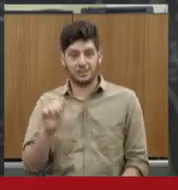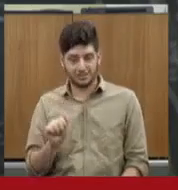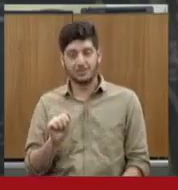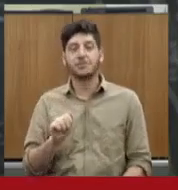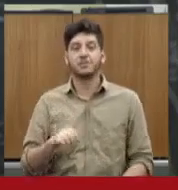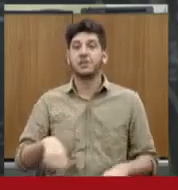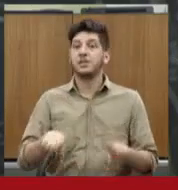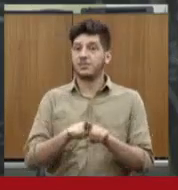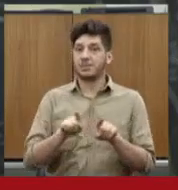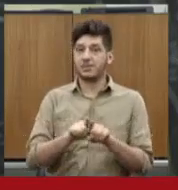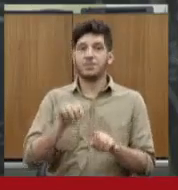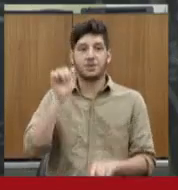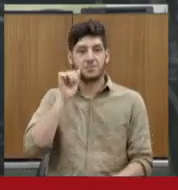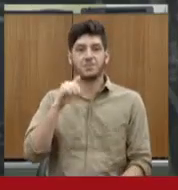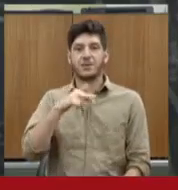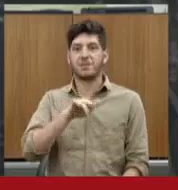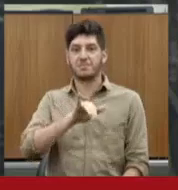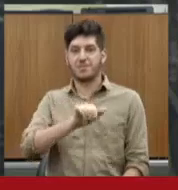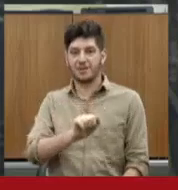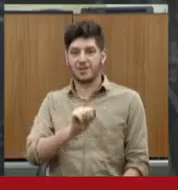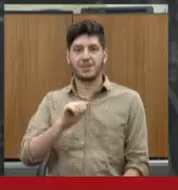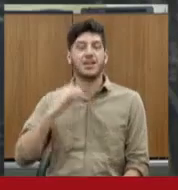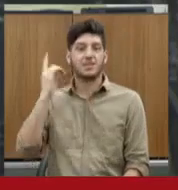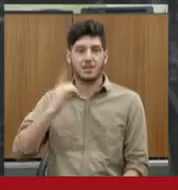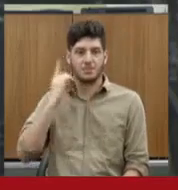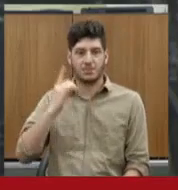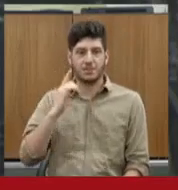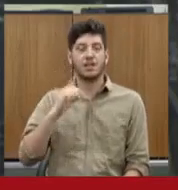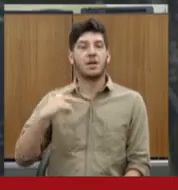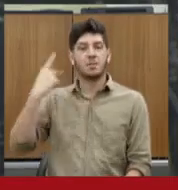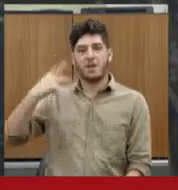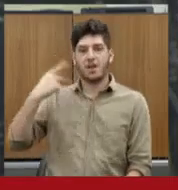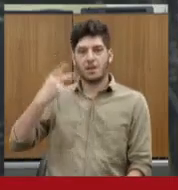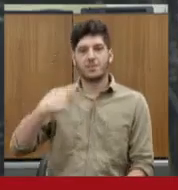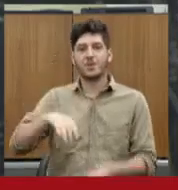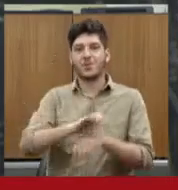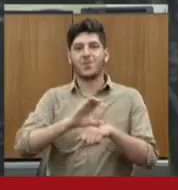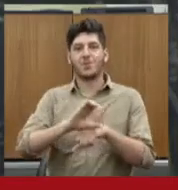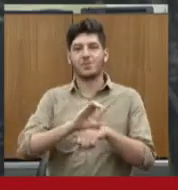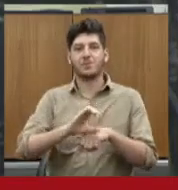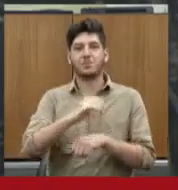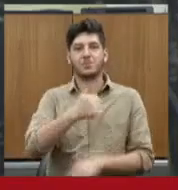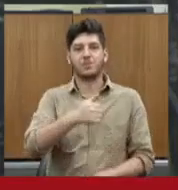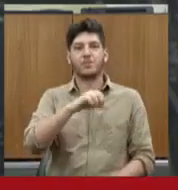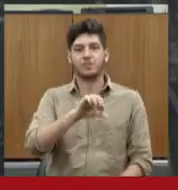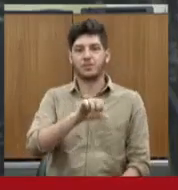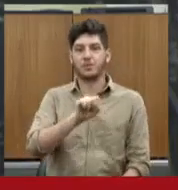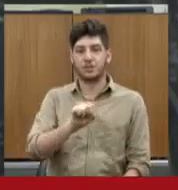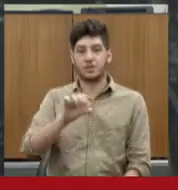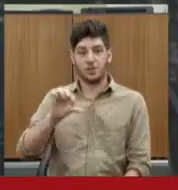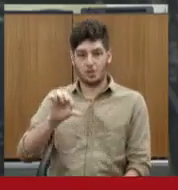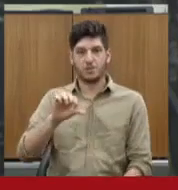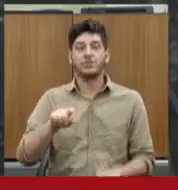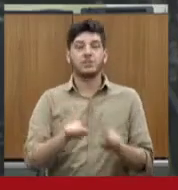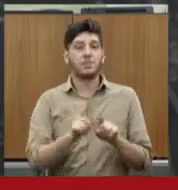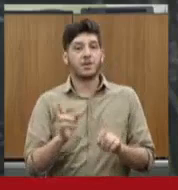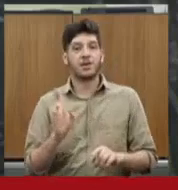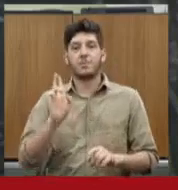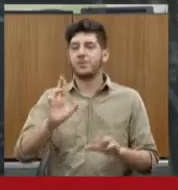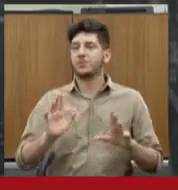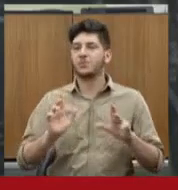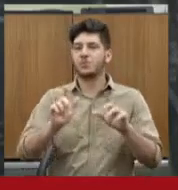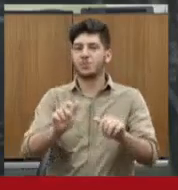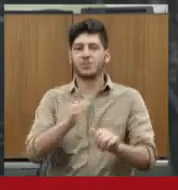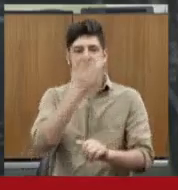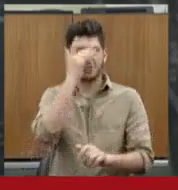ex-deputada Maria Elvira Salles Ferreira, parlamentar da Constituinte Estadual de 1989 e representando todas as deputadas da